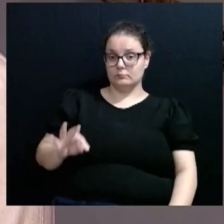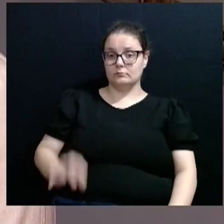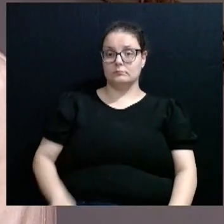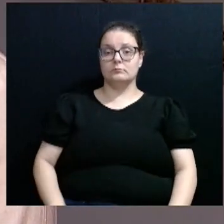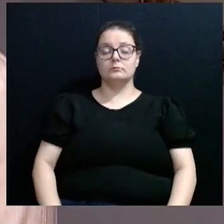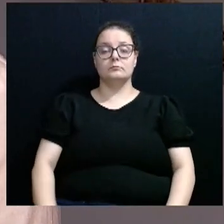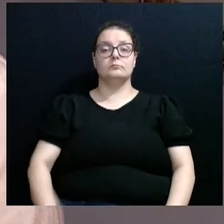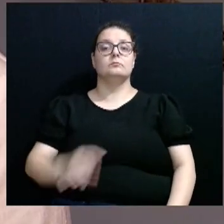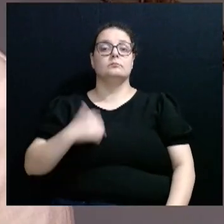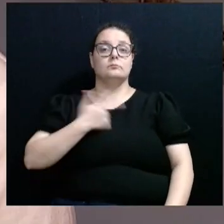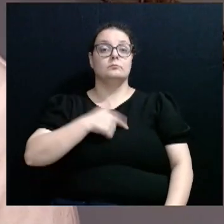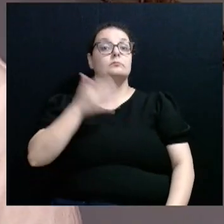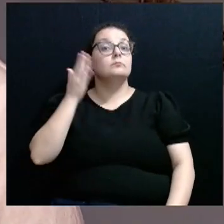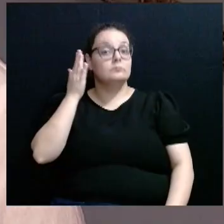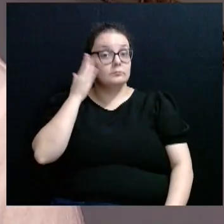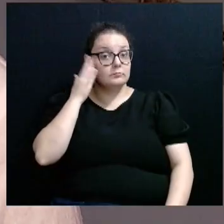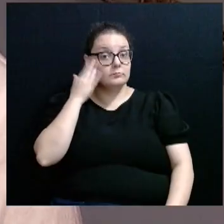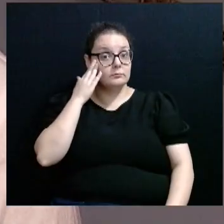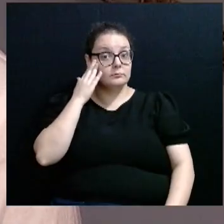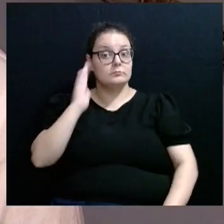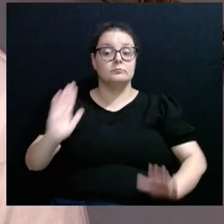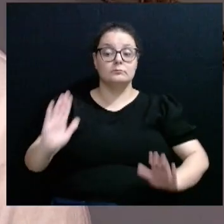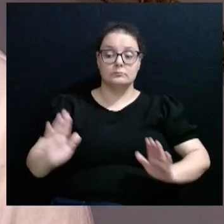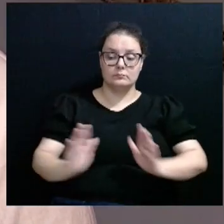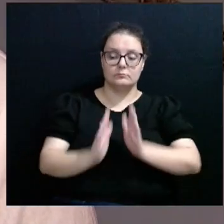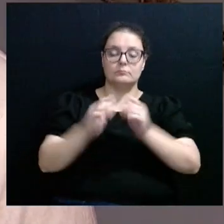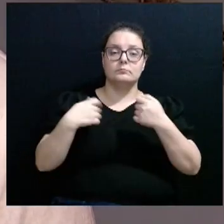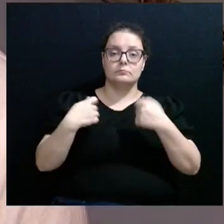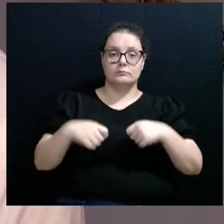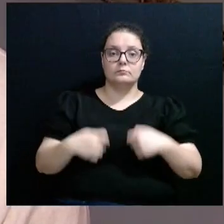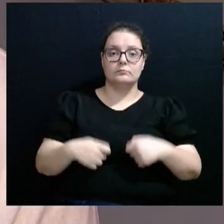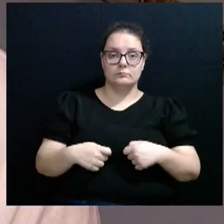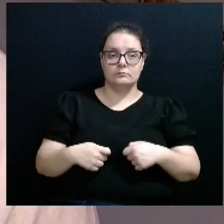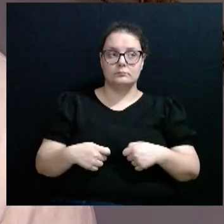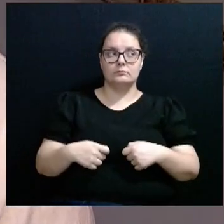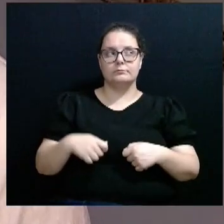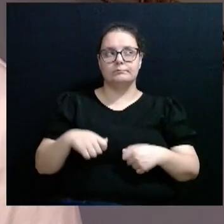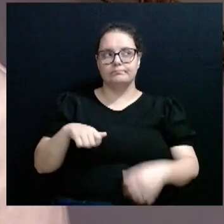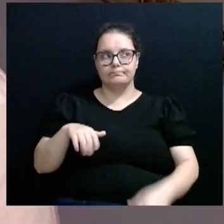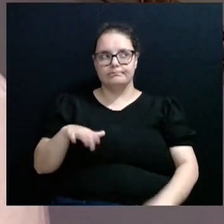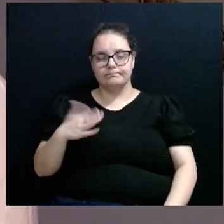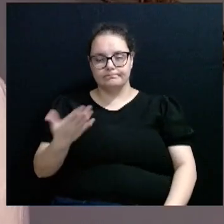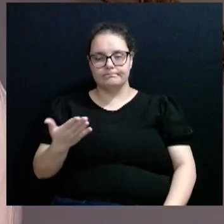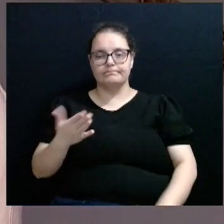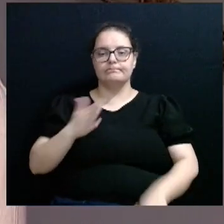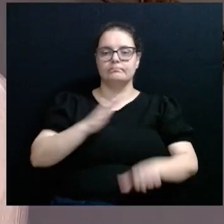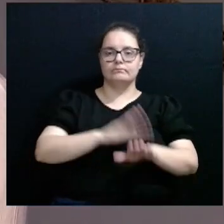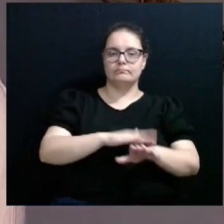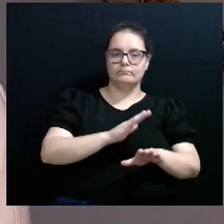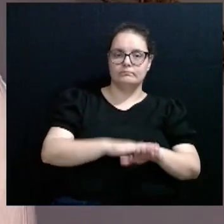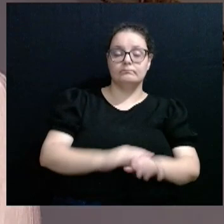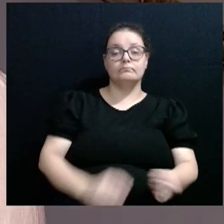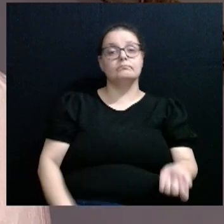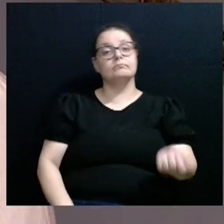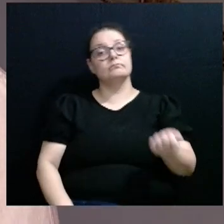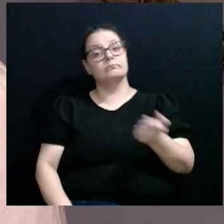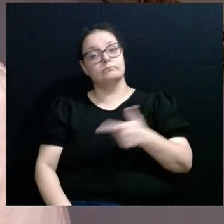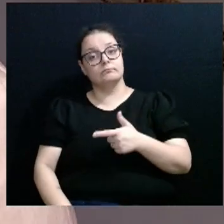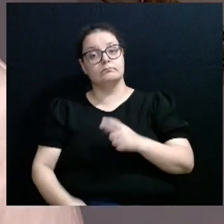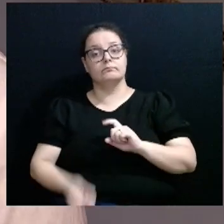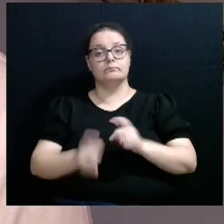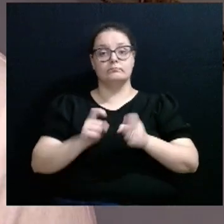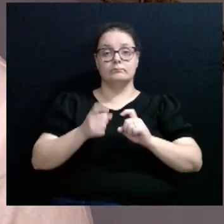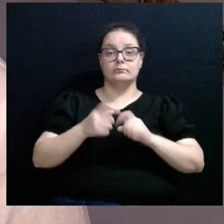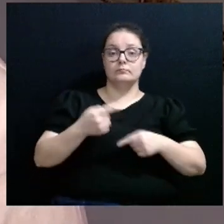era uma frente que ela precisava mais de ação, né, do que reuniões para debater o assunto, né.